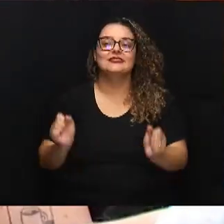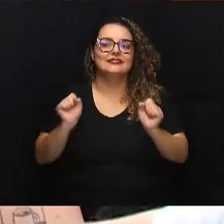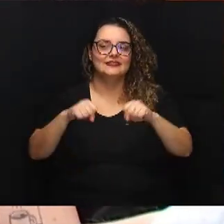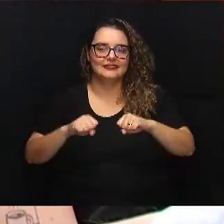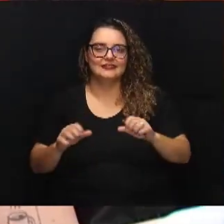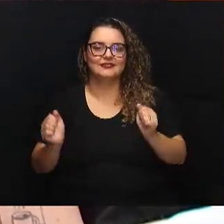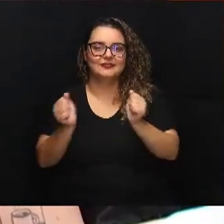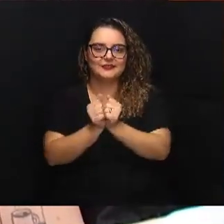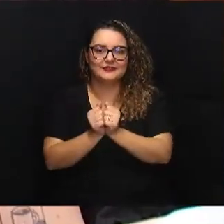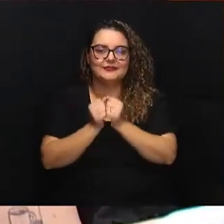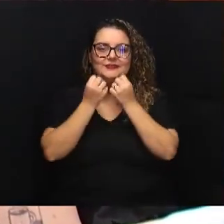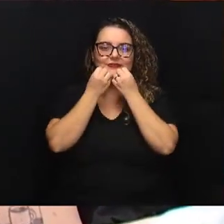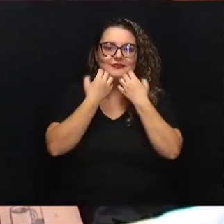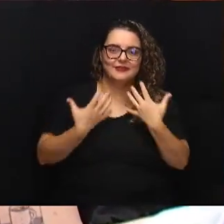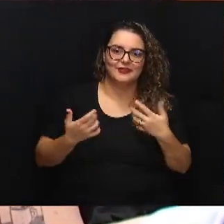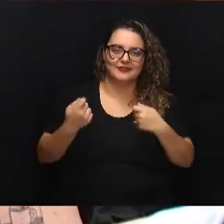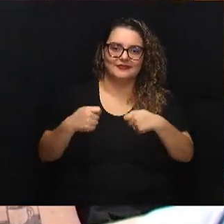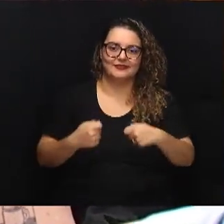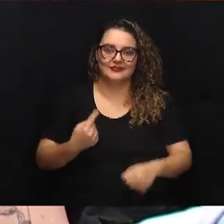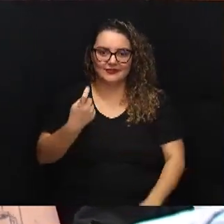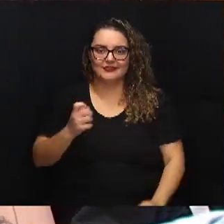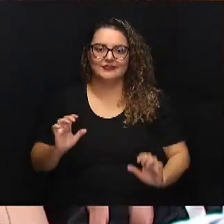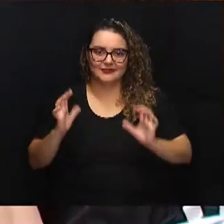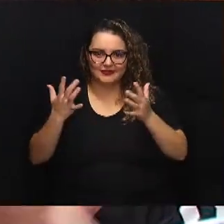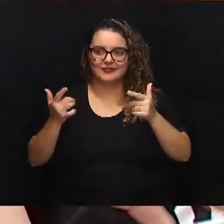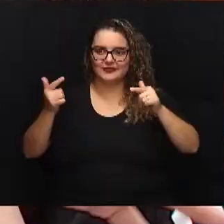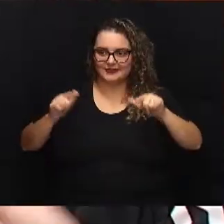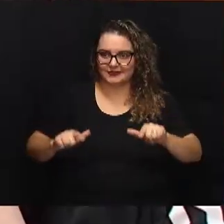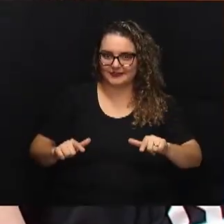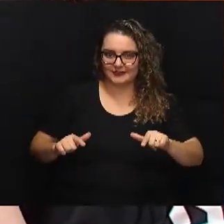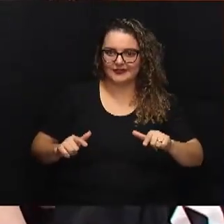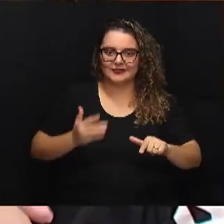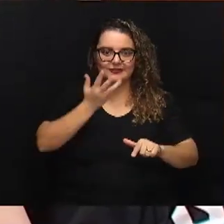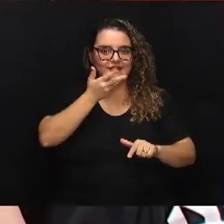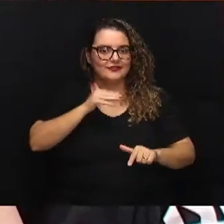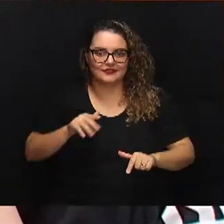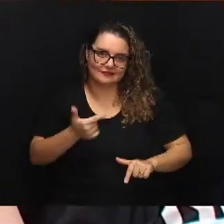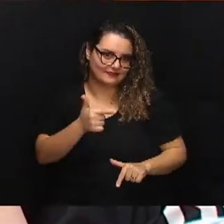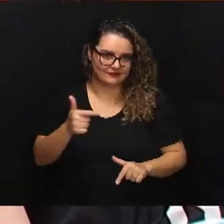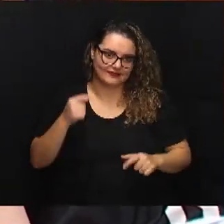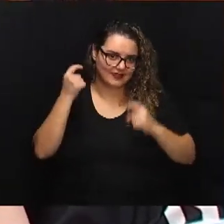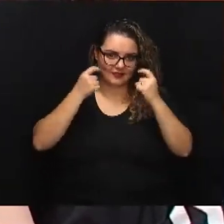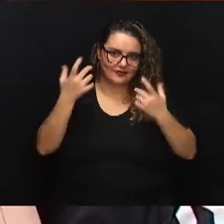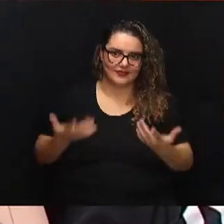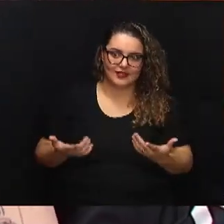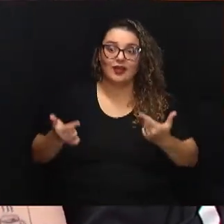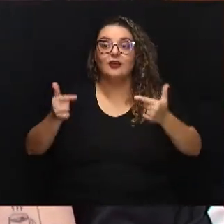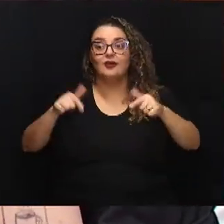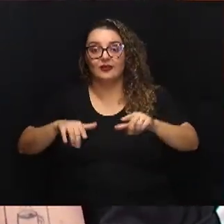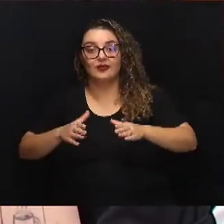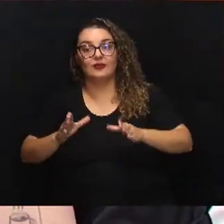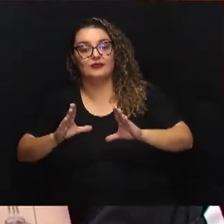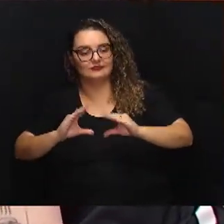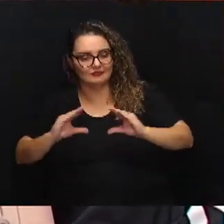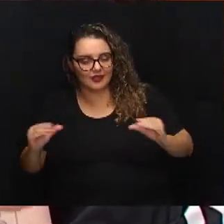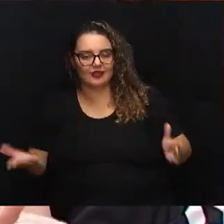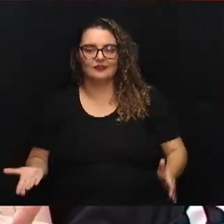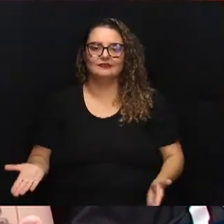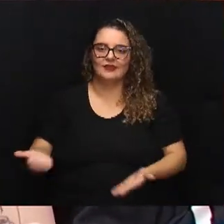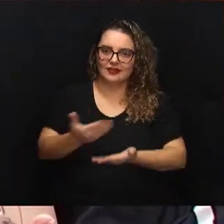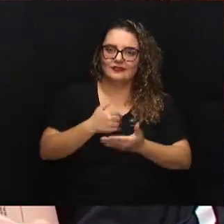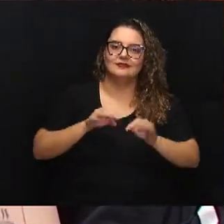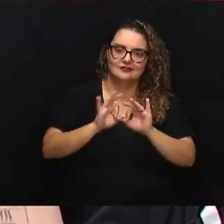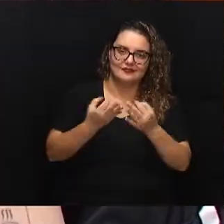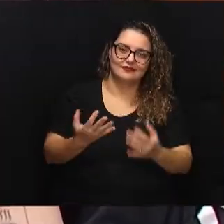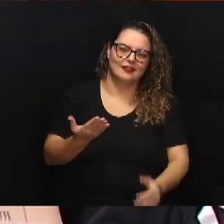de bom que a gente precisa em um evento só. Um espaço que a gente consegue ficar com as crianças sem se preocupar. É um ambiente acolhedor, familiar e tem